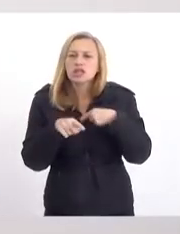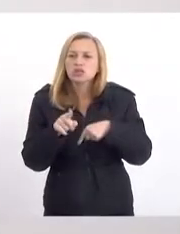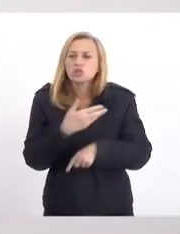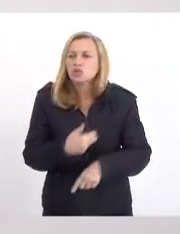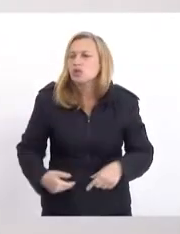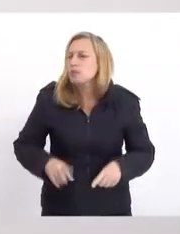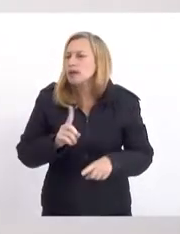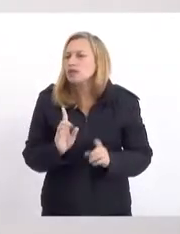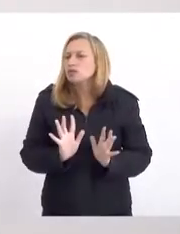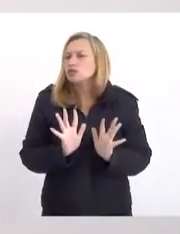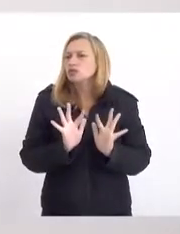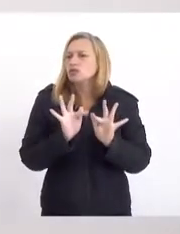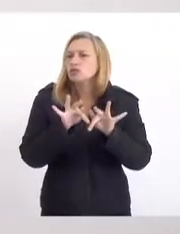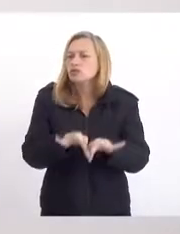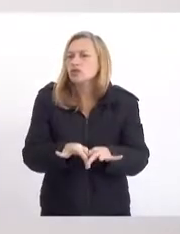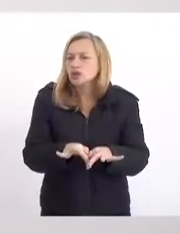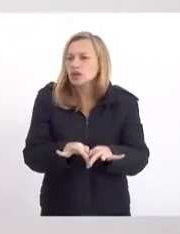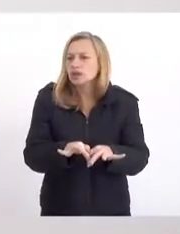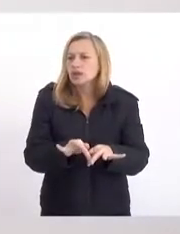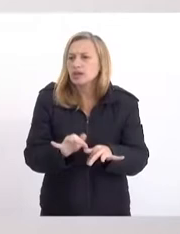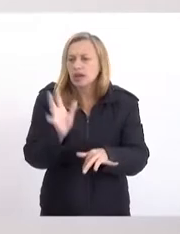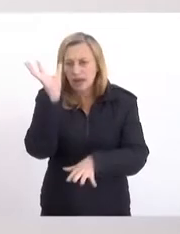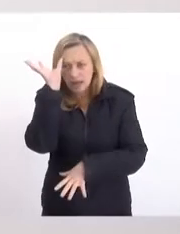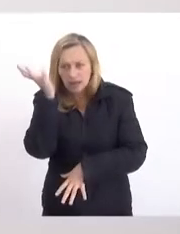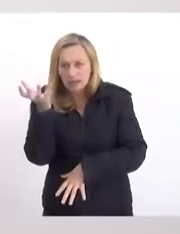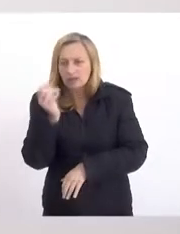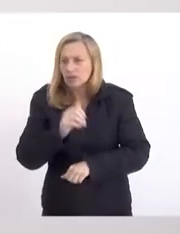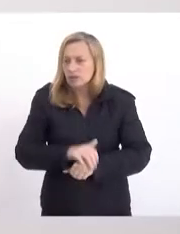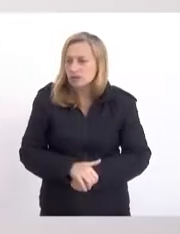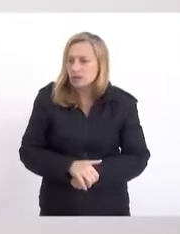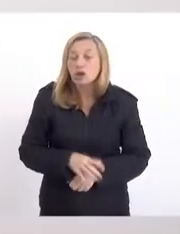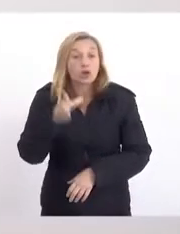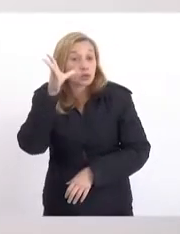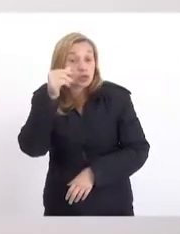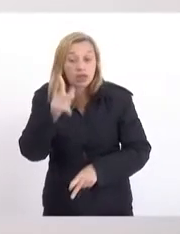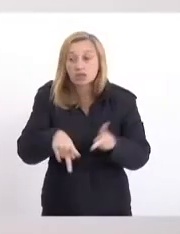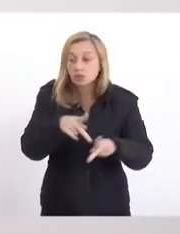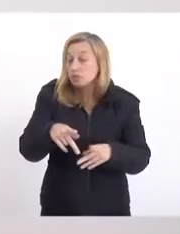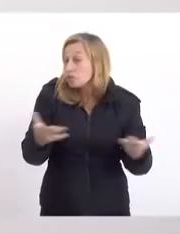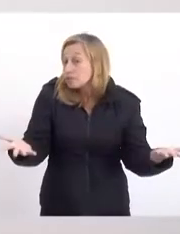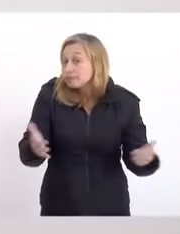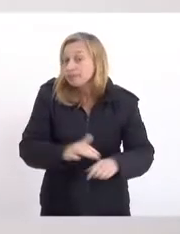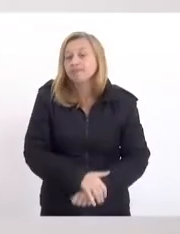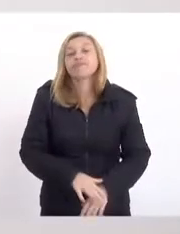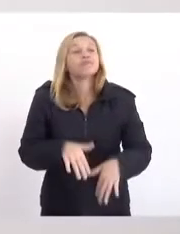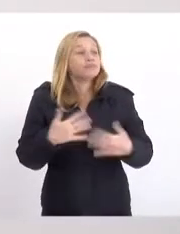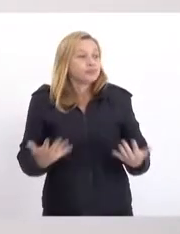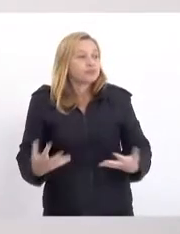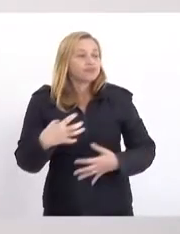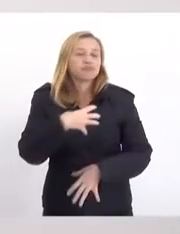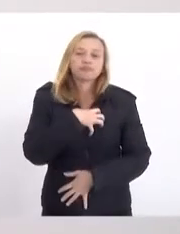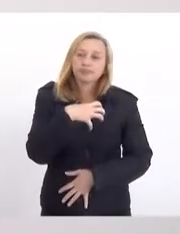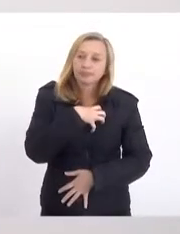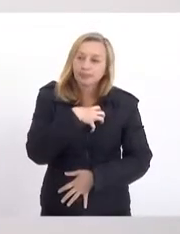chegam ao fim e ao cabo no interesse da nossa população. Então, nesse